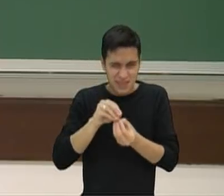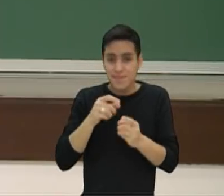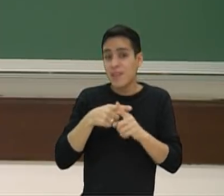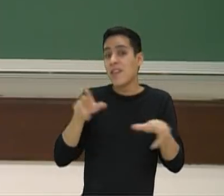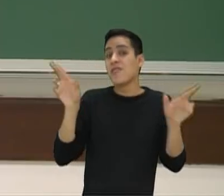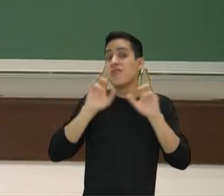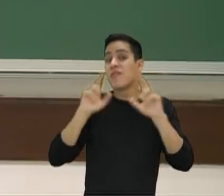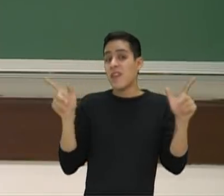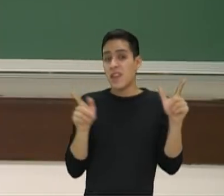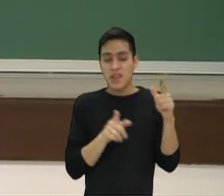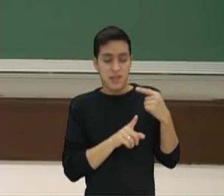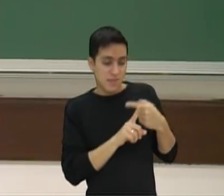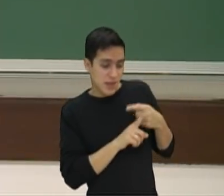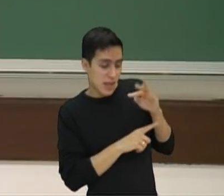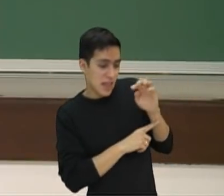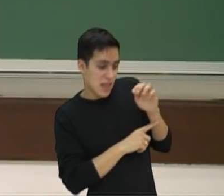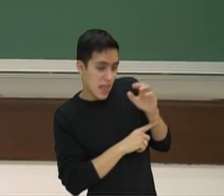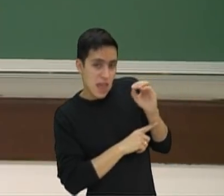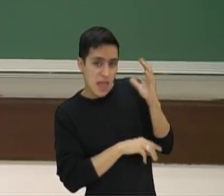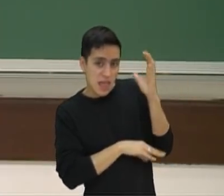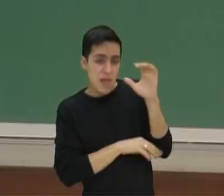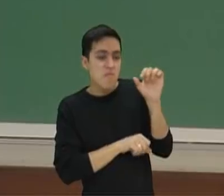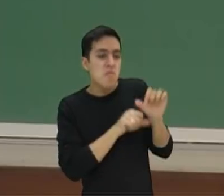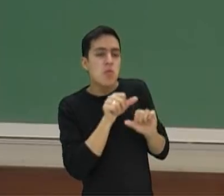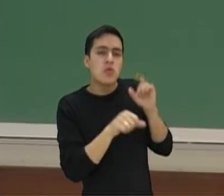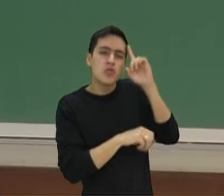tempo ele muda no decorrer do dia.